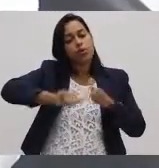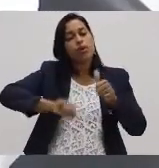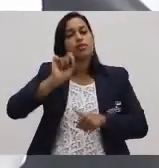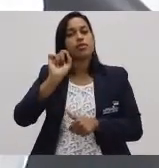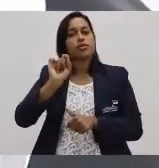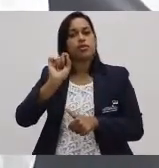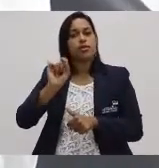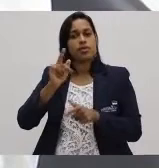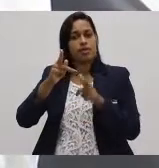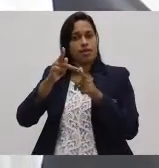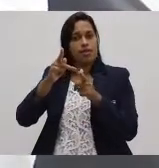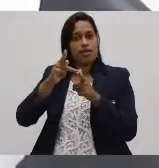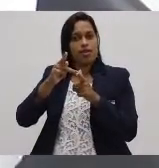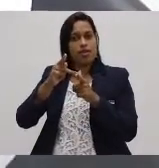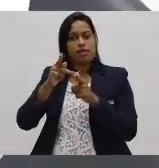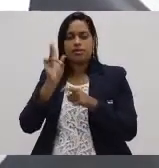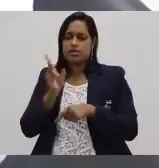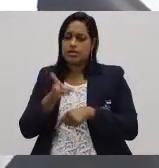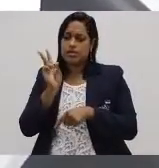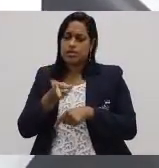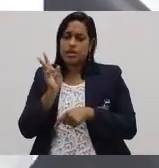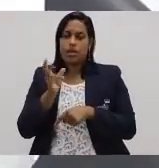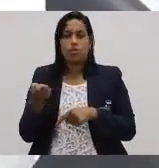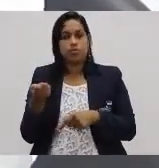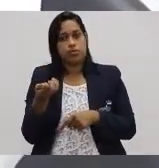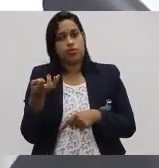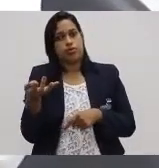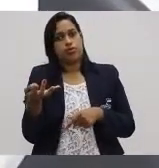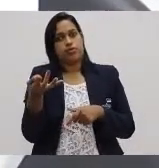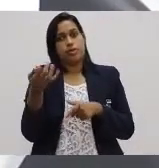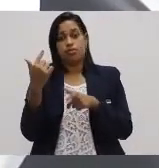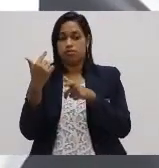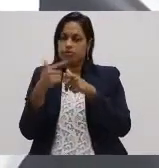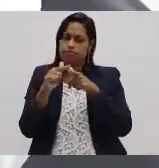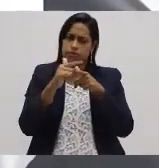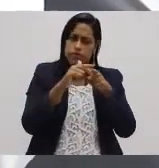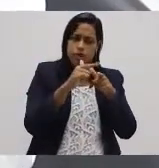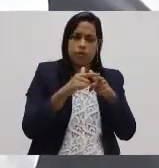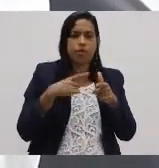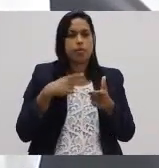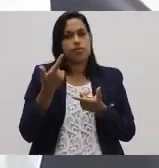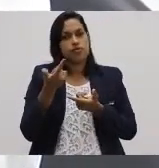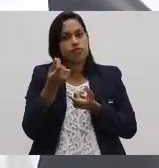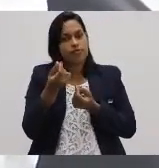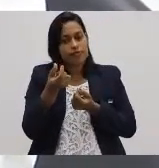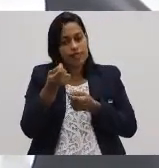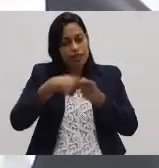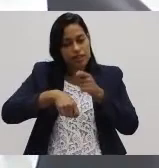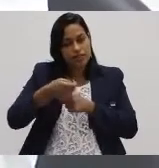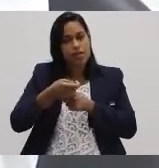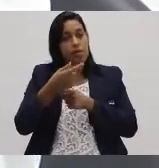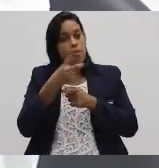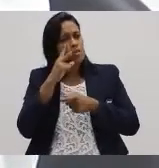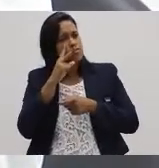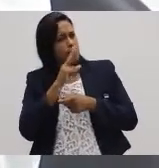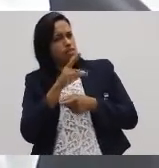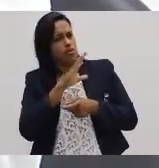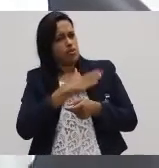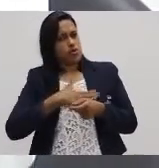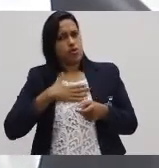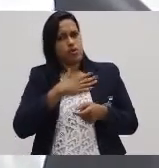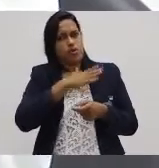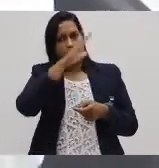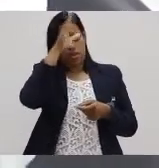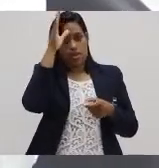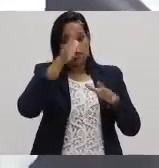de, além de produtividade, porque erros trazem problemas de lucro, de produtividade, mas também está garantindo que seus clientes vão ter sempre o